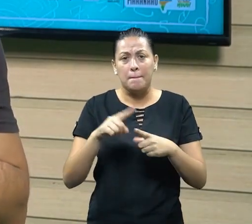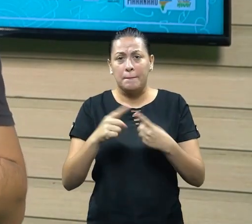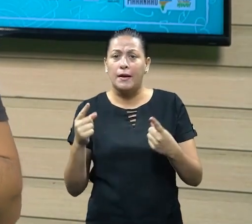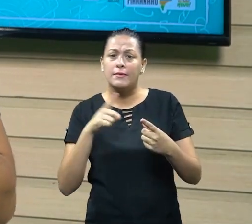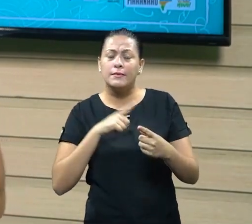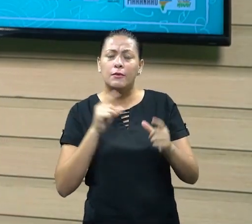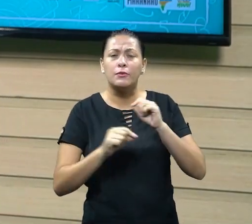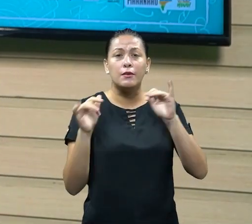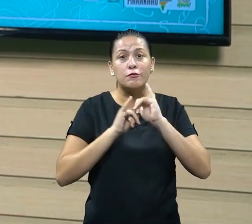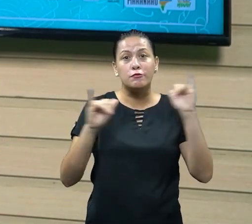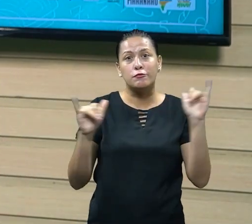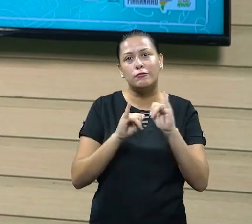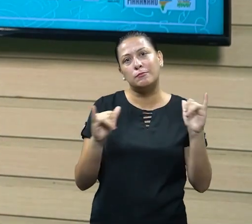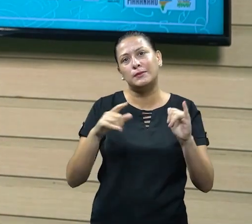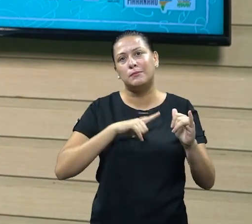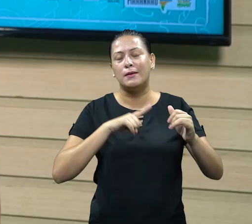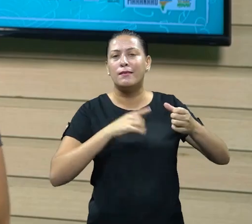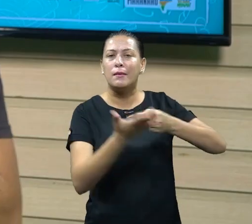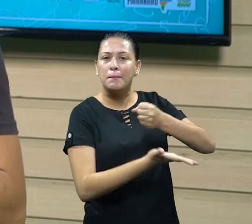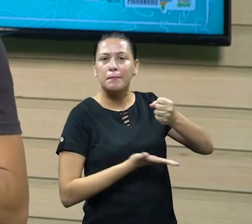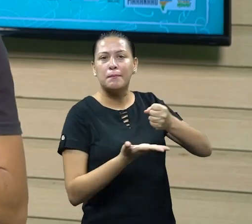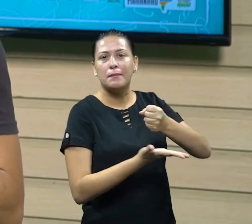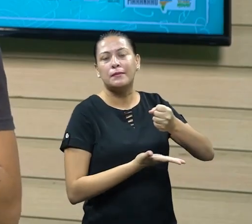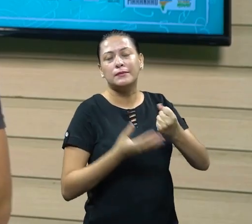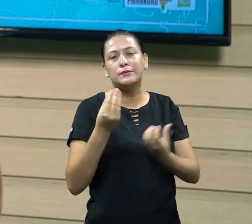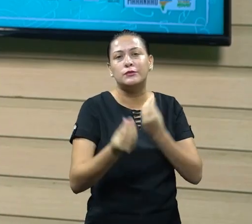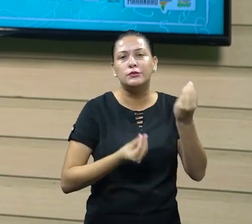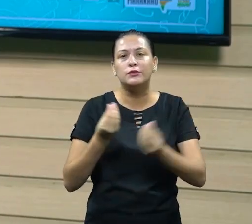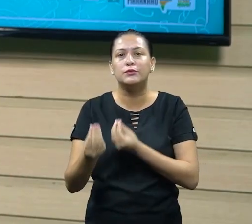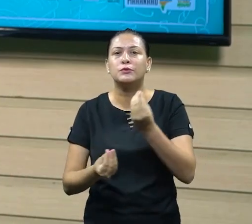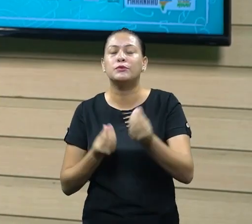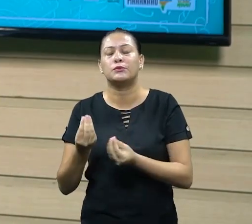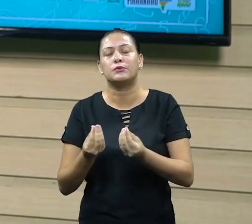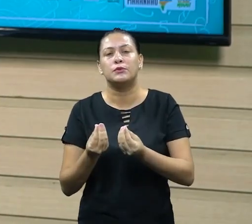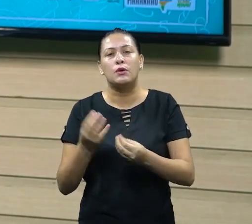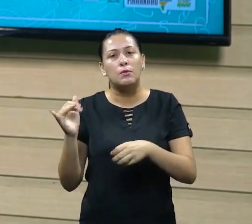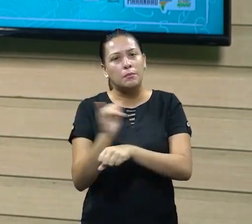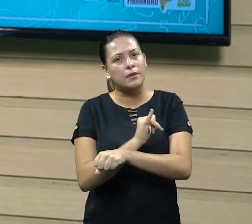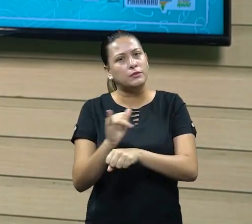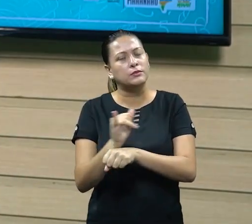né, para poder ter um parâmetro, até de como você vai se posicionar estrategicamente dentro do